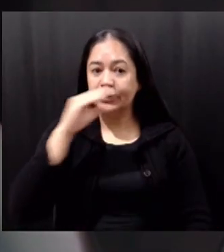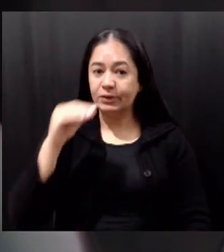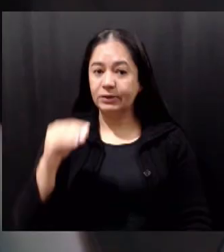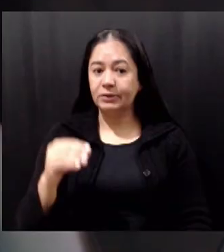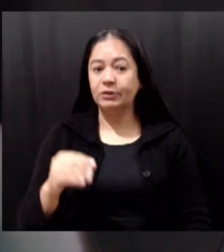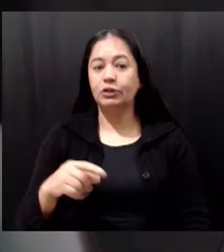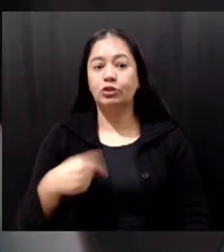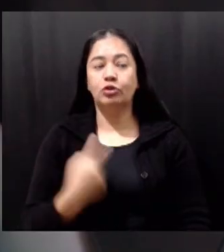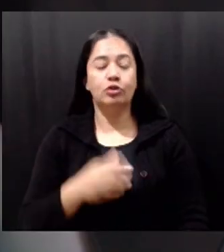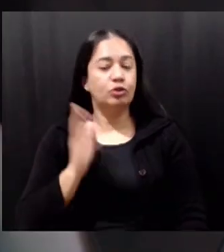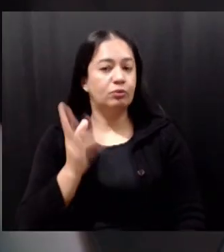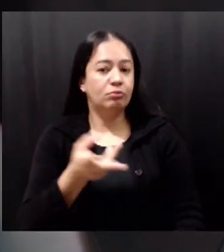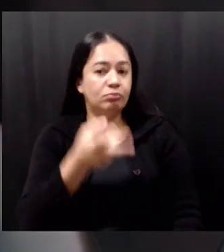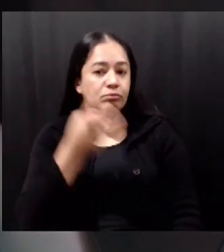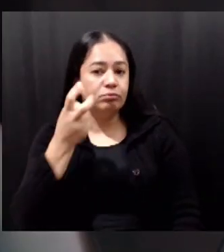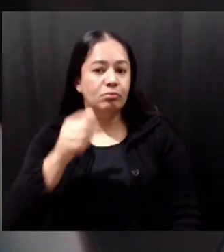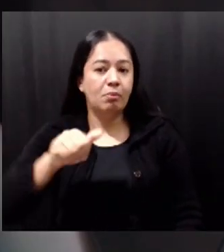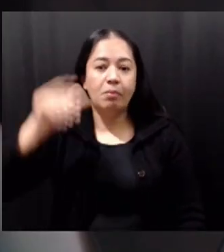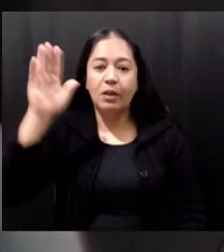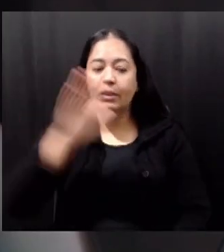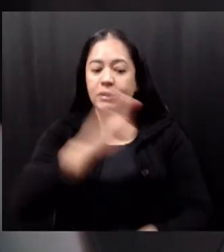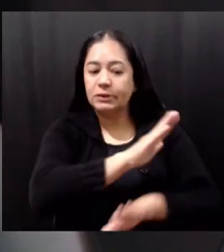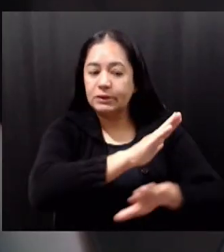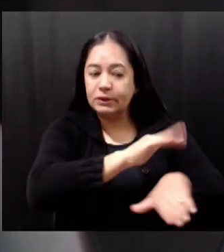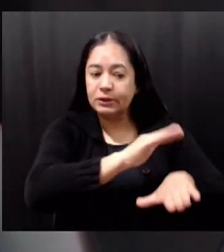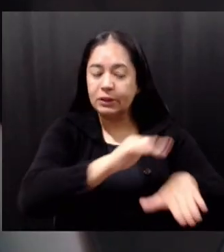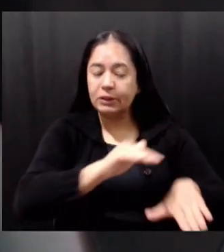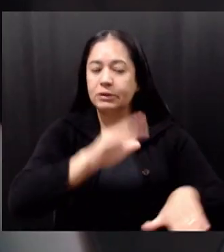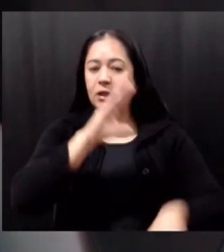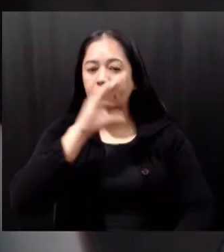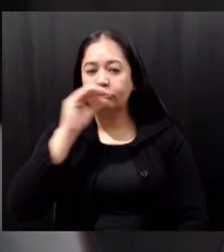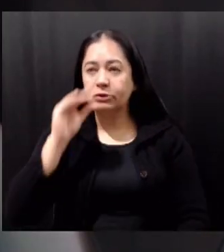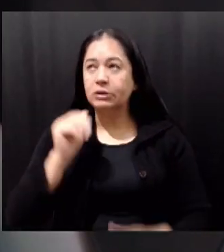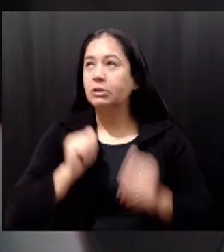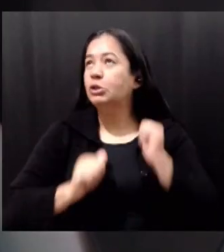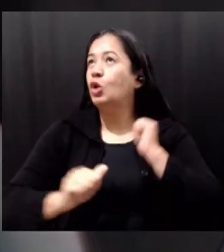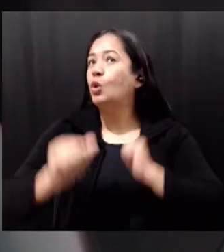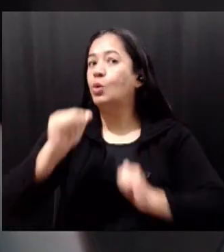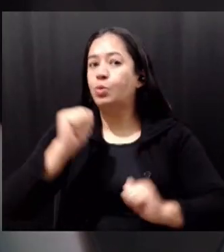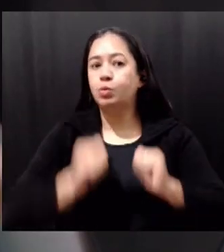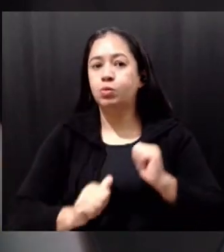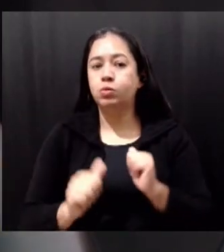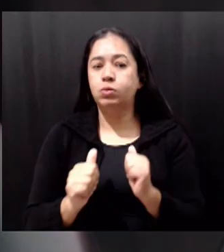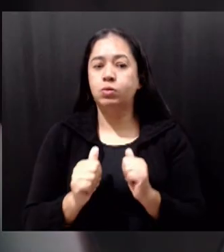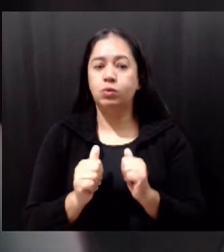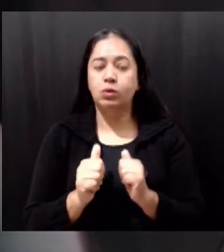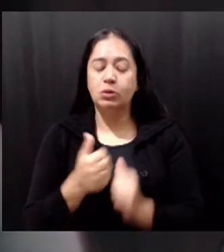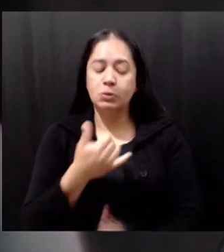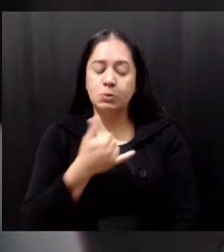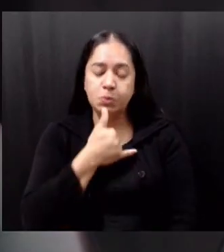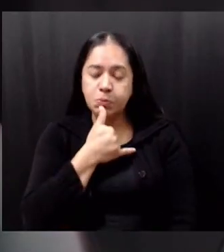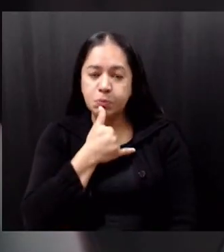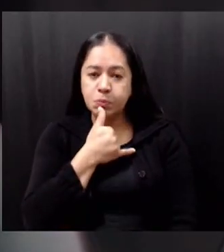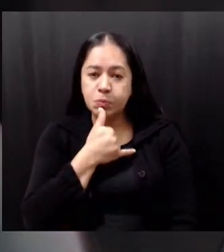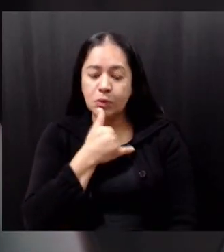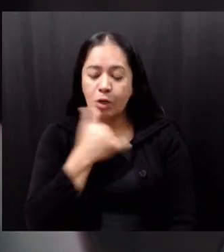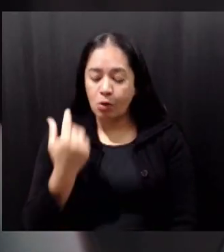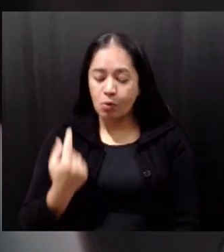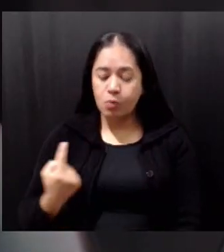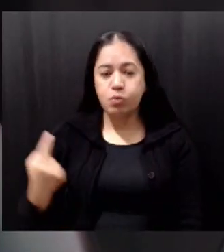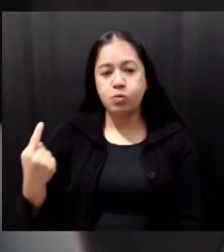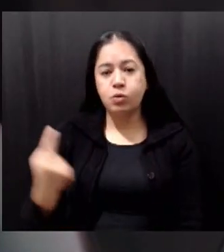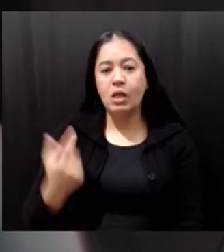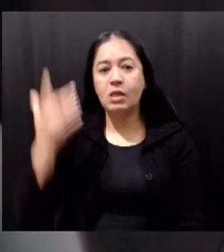vez mais crianças e adolescentes ansiosos, deprimidos, né? Não isolados, não sabendo se